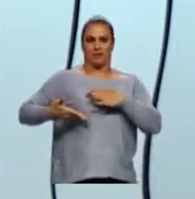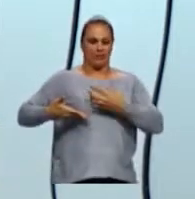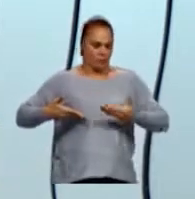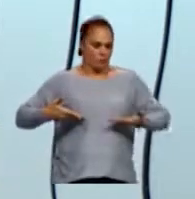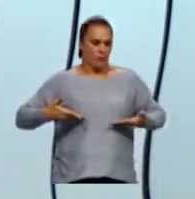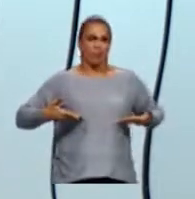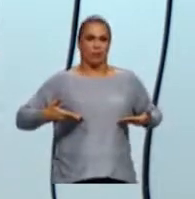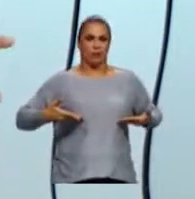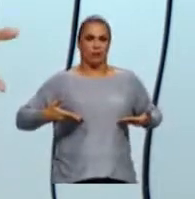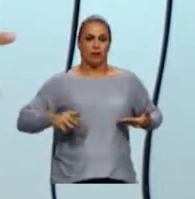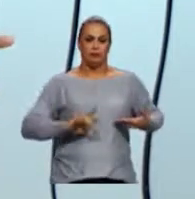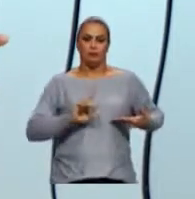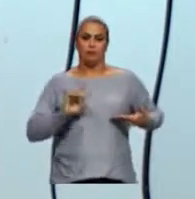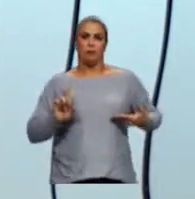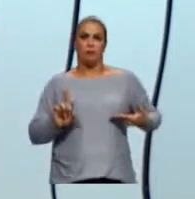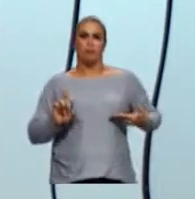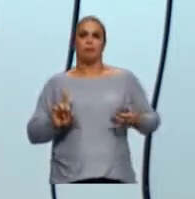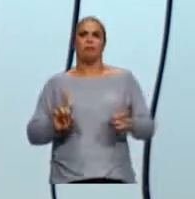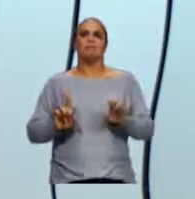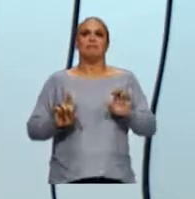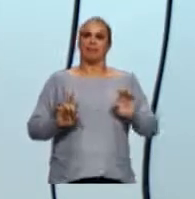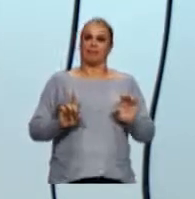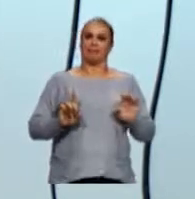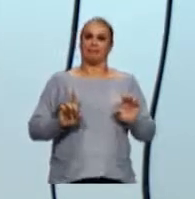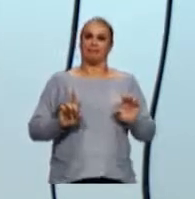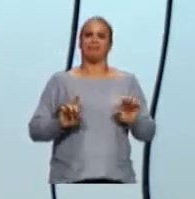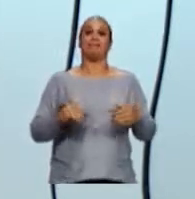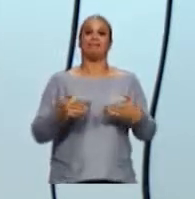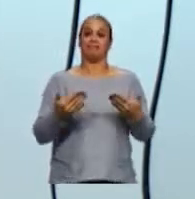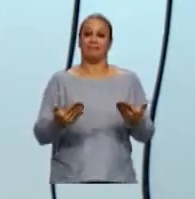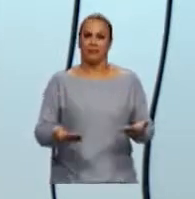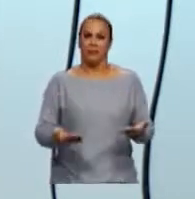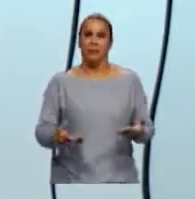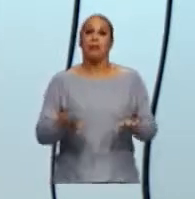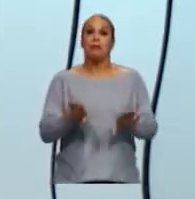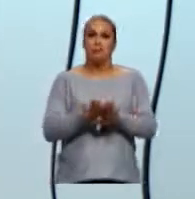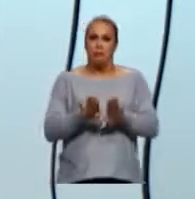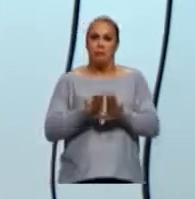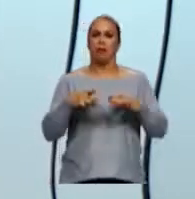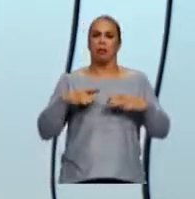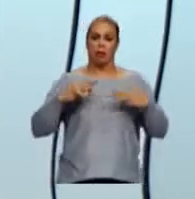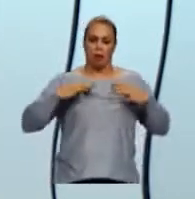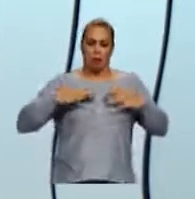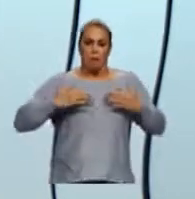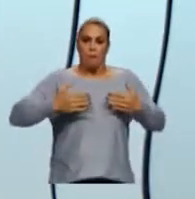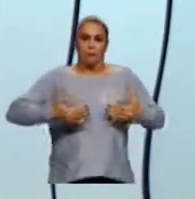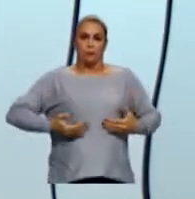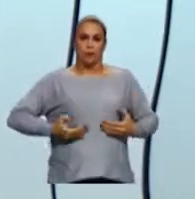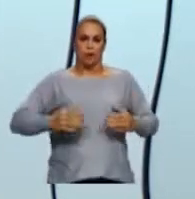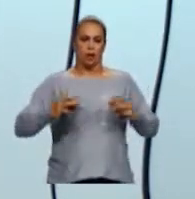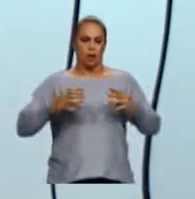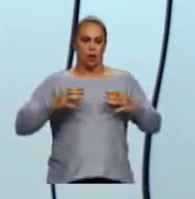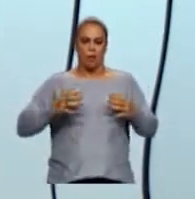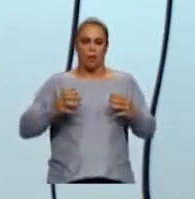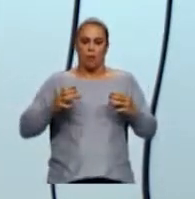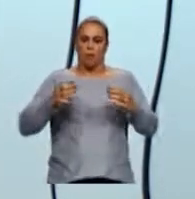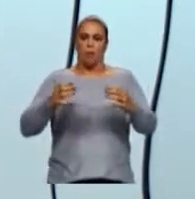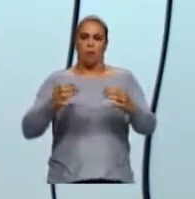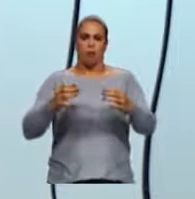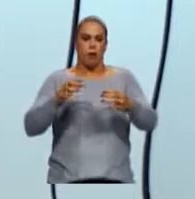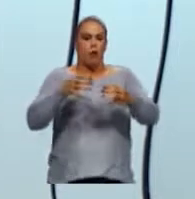que a gente chama de pleura, que vai dar certa elasticidade para que ele venha fazer esse movimento de inspiração e